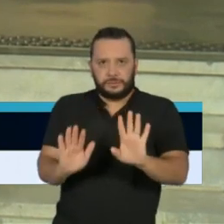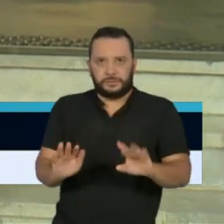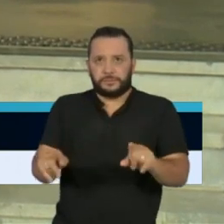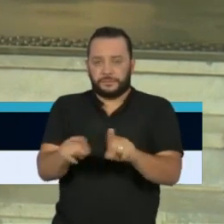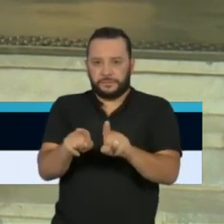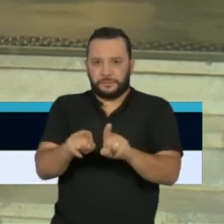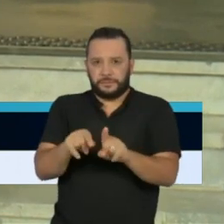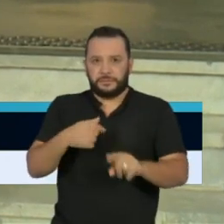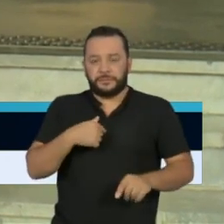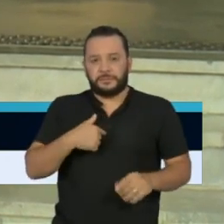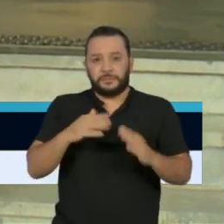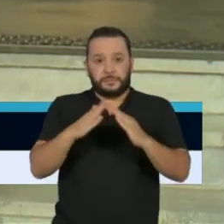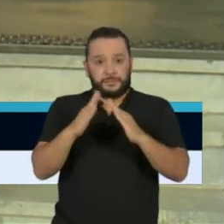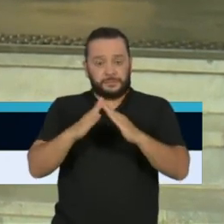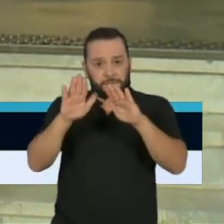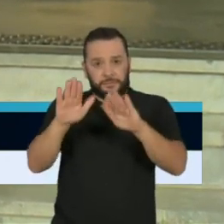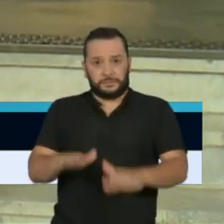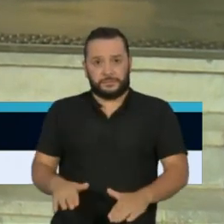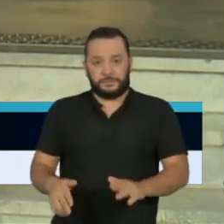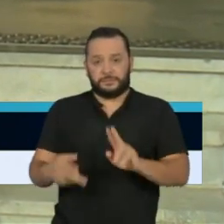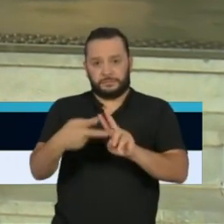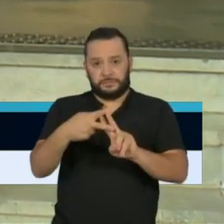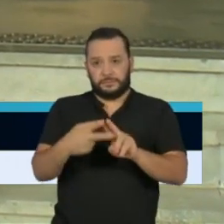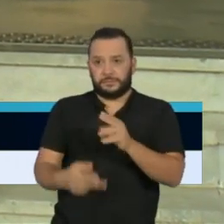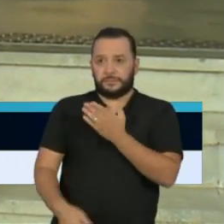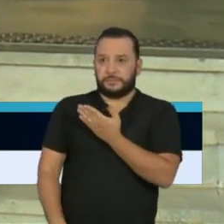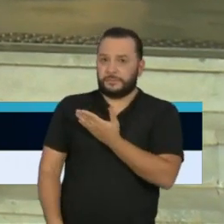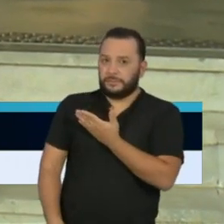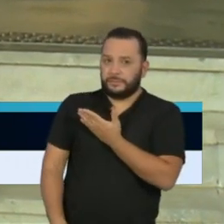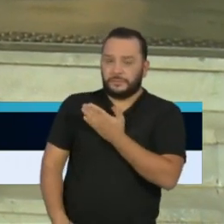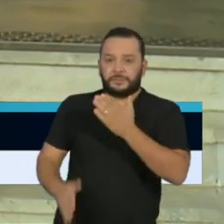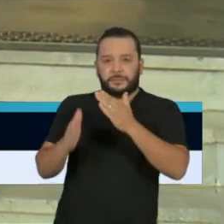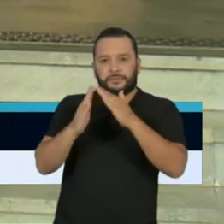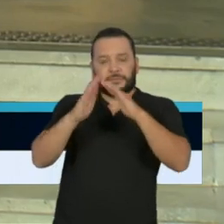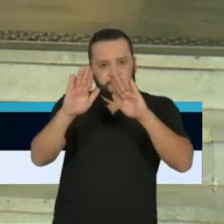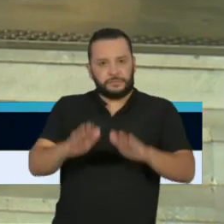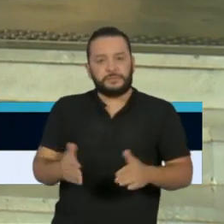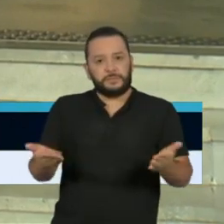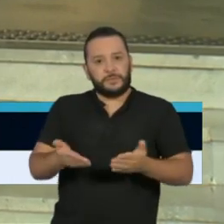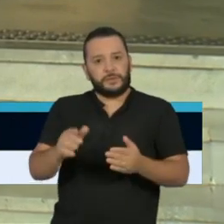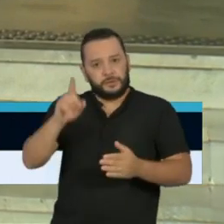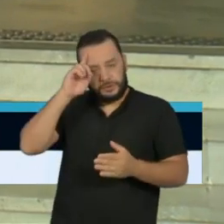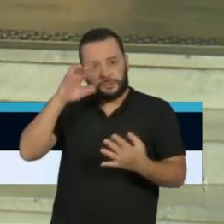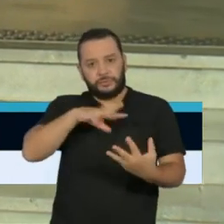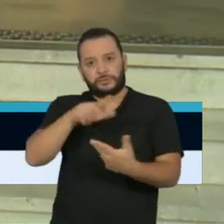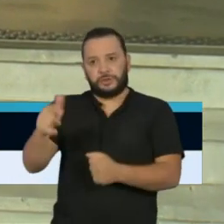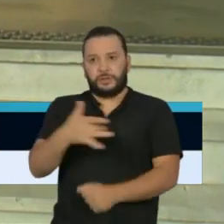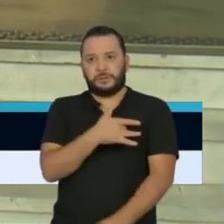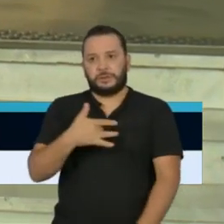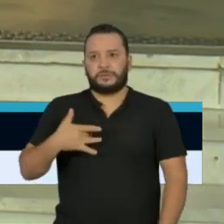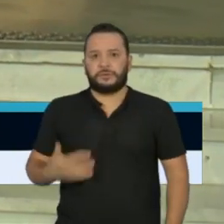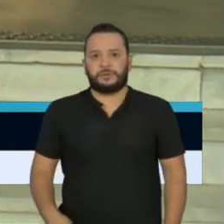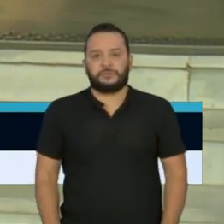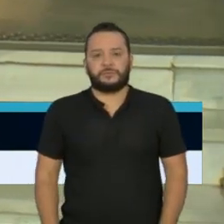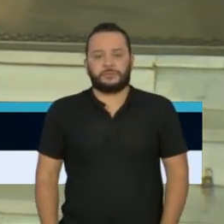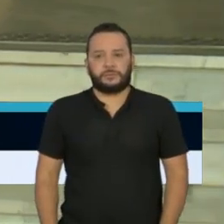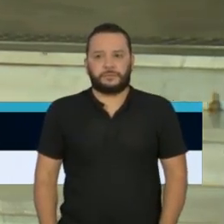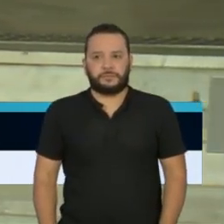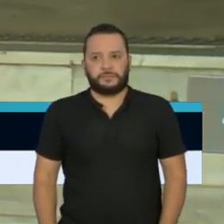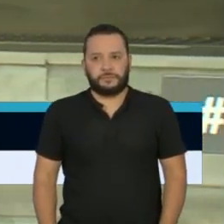lembrar do Fique em Casa, que deve ser sempre lembrado, e que hoje é o Dia Mundial da Saúde. Muito